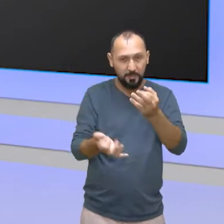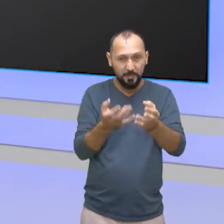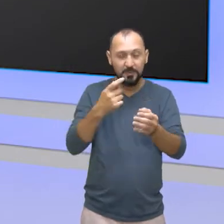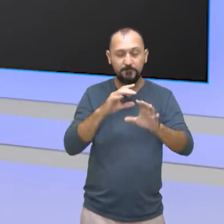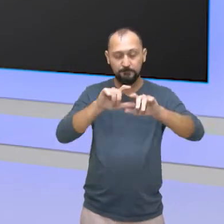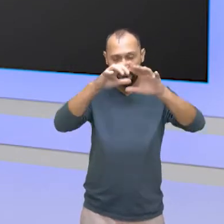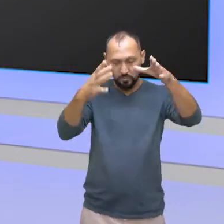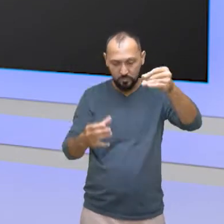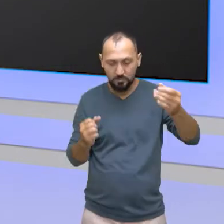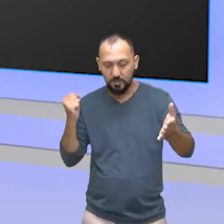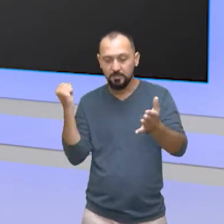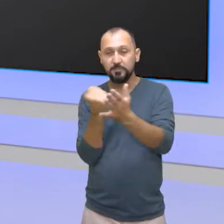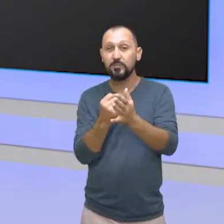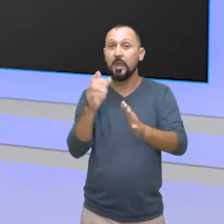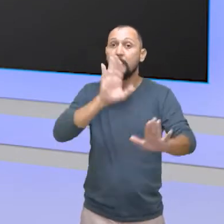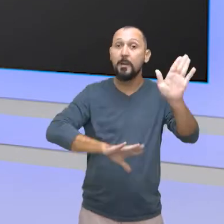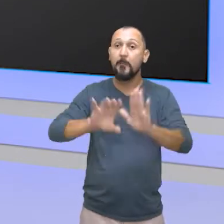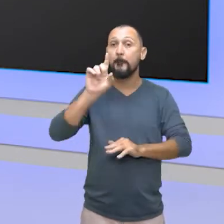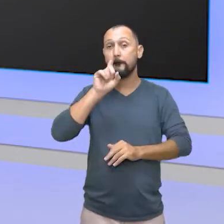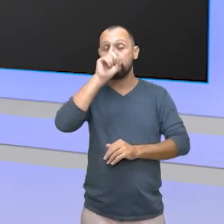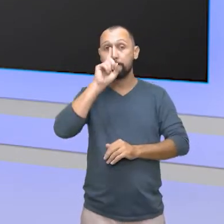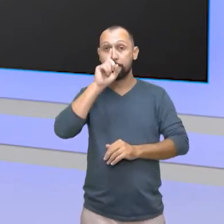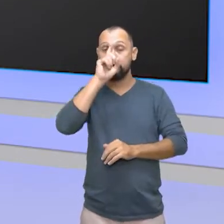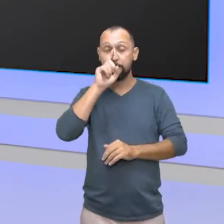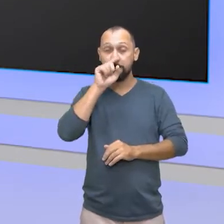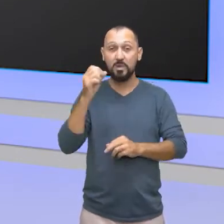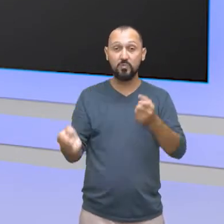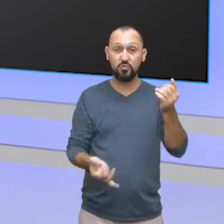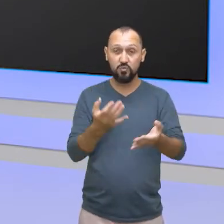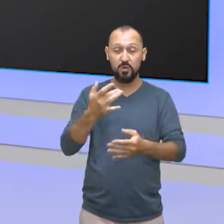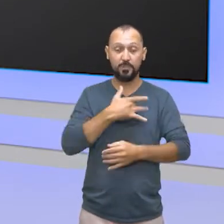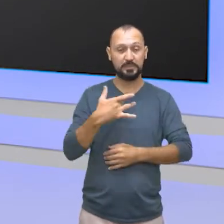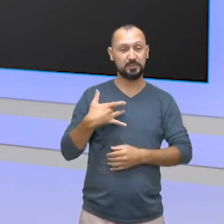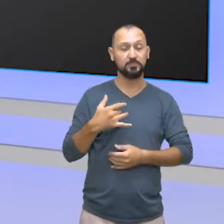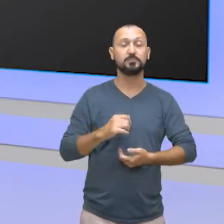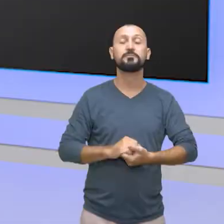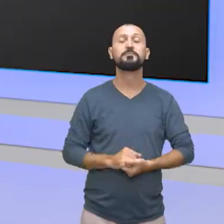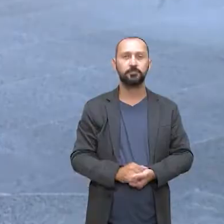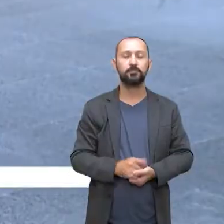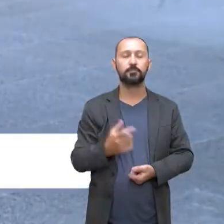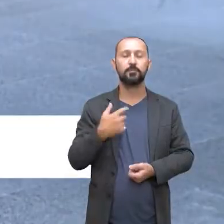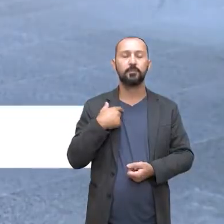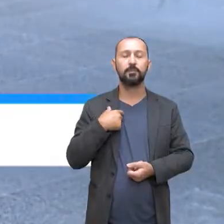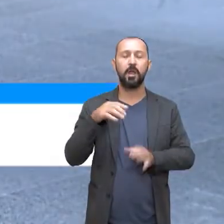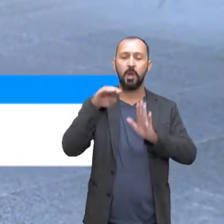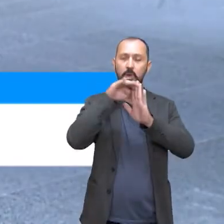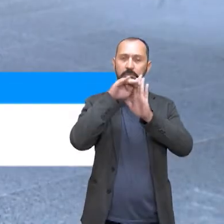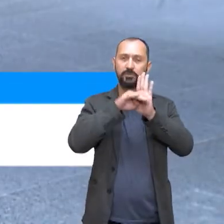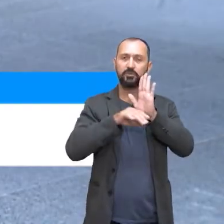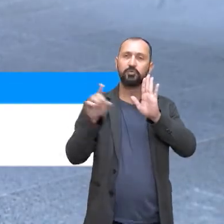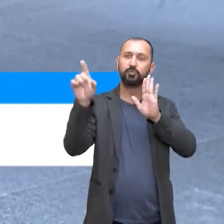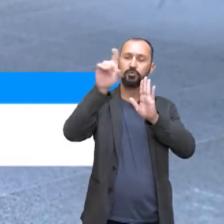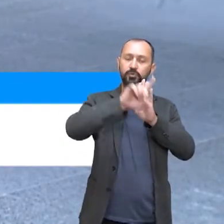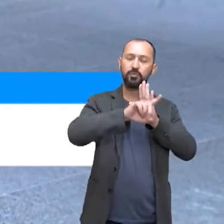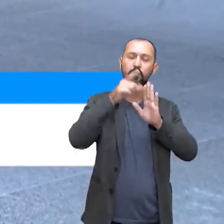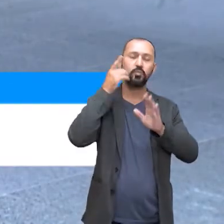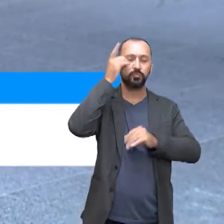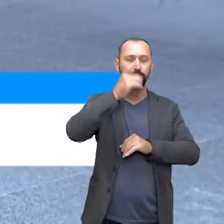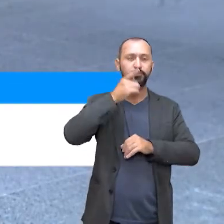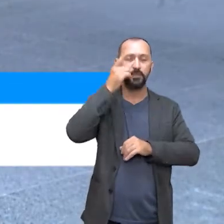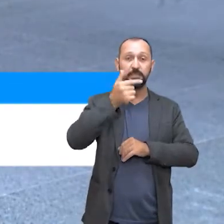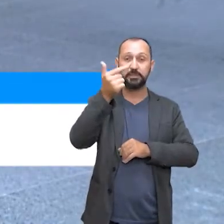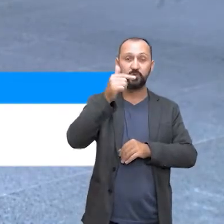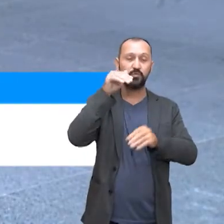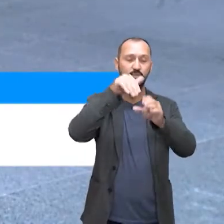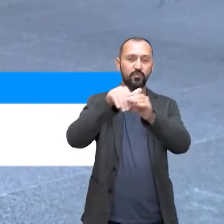apresentarem mensagens de alerta sobre os perigos da queima para a saúde. Na ordem do dia, deputados aprovaram em